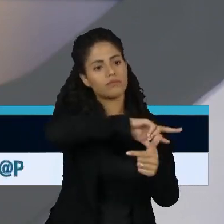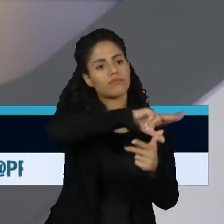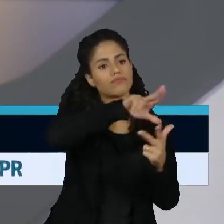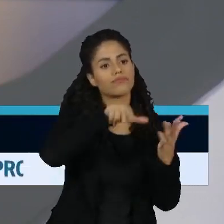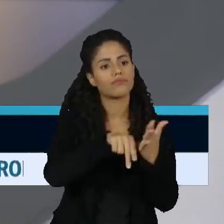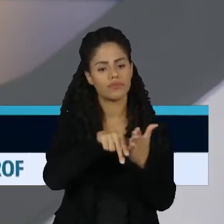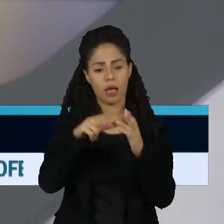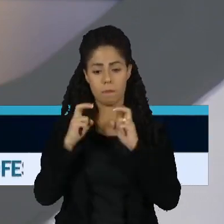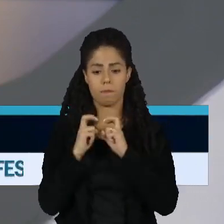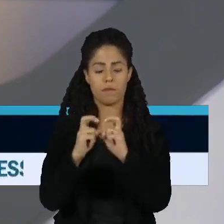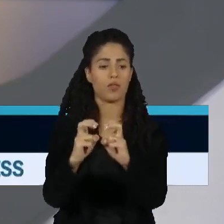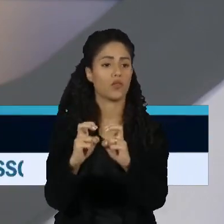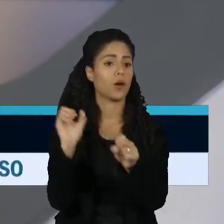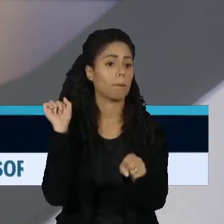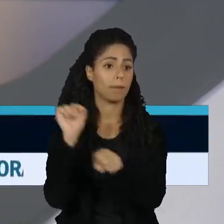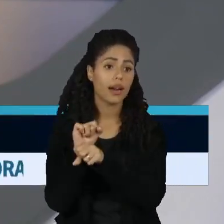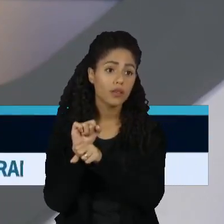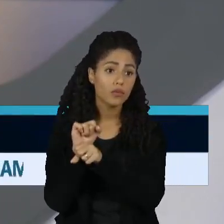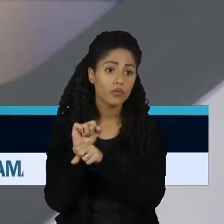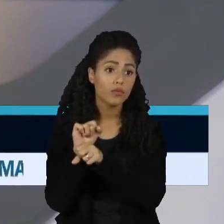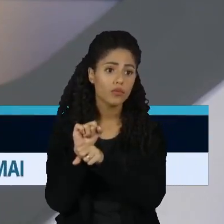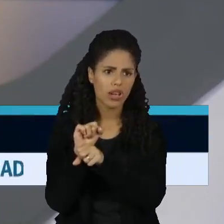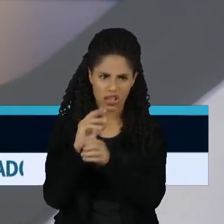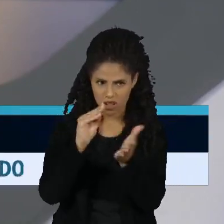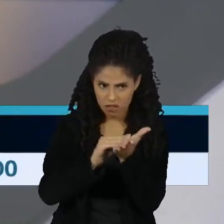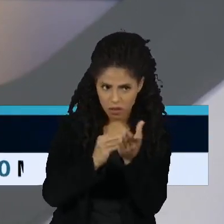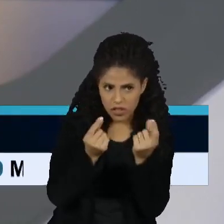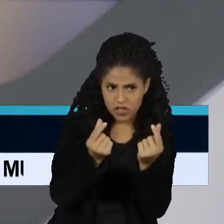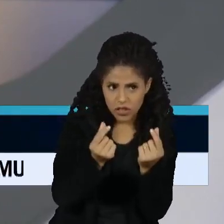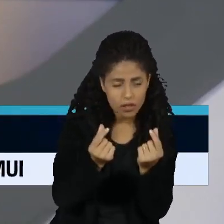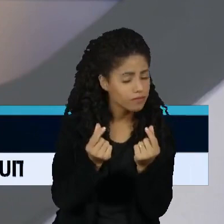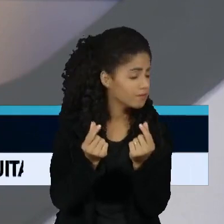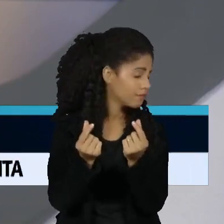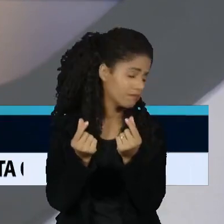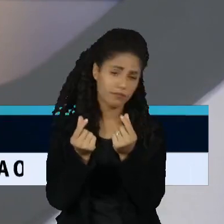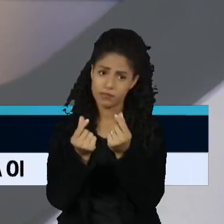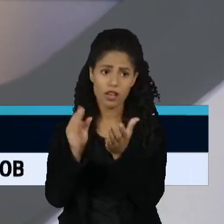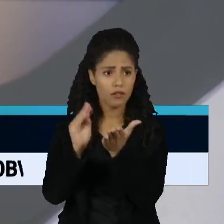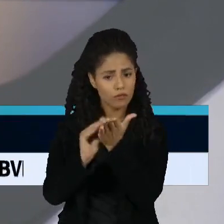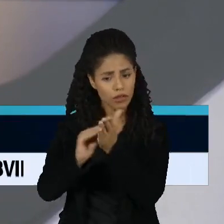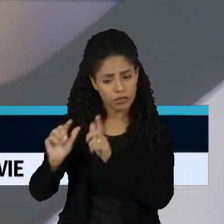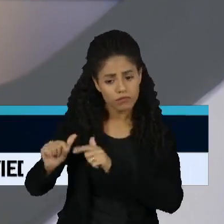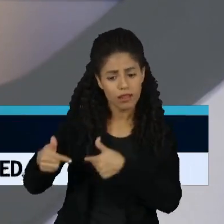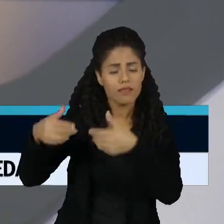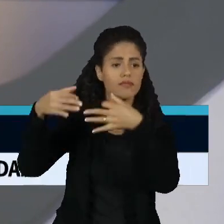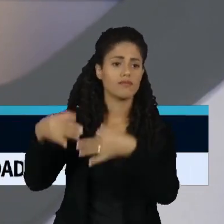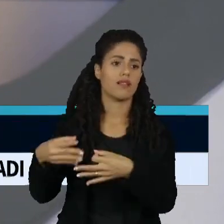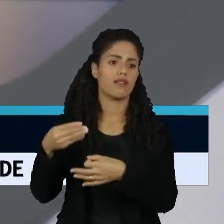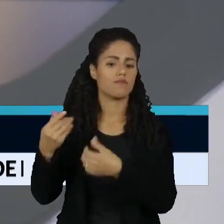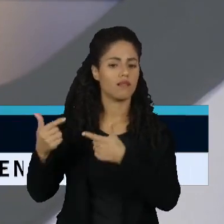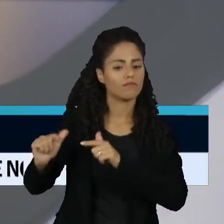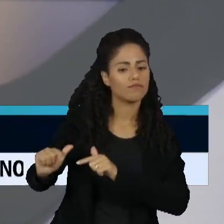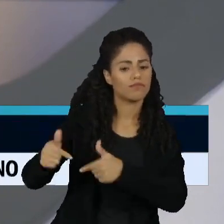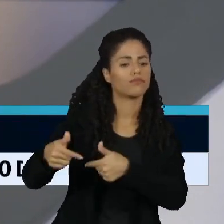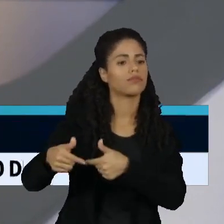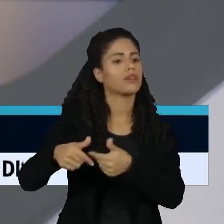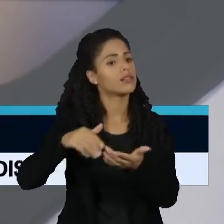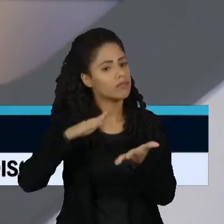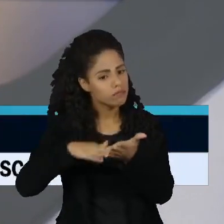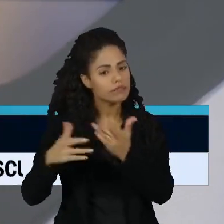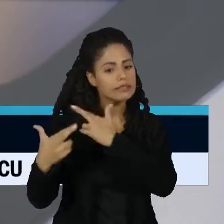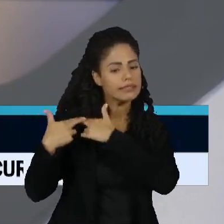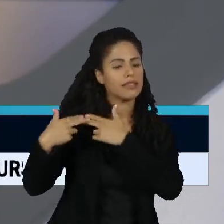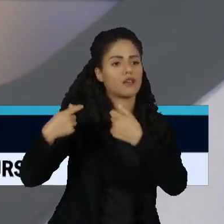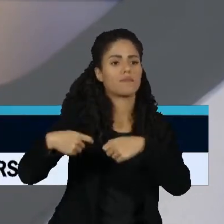O Brasil está parado nessa agenda. E não é por falta de dinheiro e tecnologia. Falta um ambiente regulatório para essa coisa andar. Você tem demandas por rodovia.